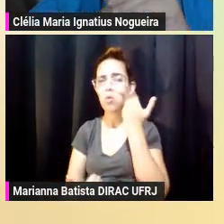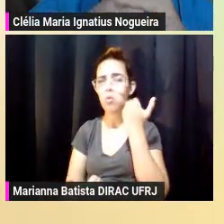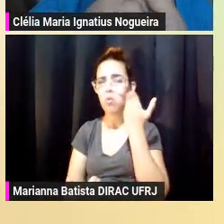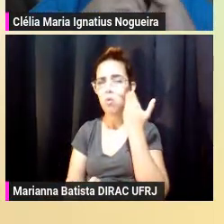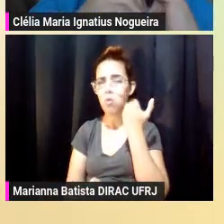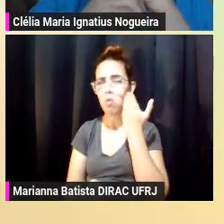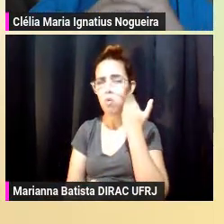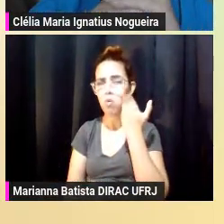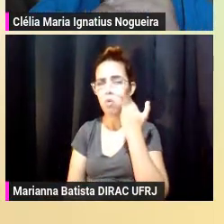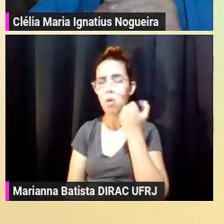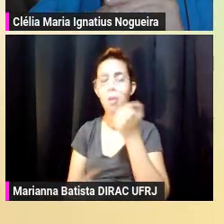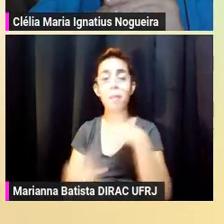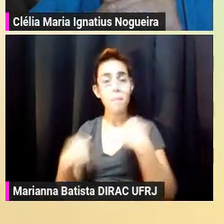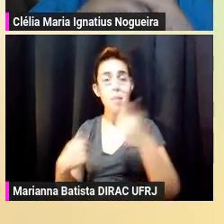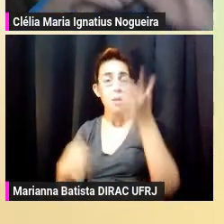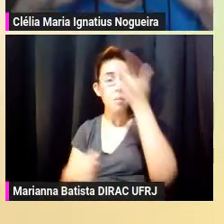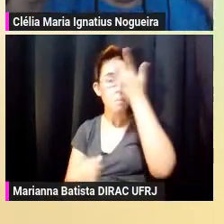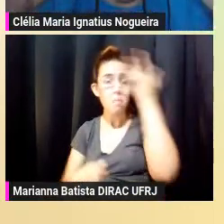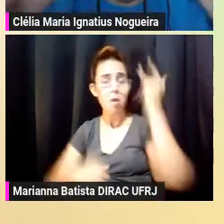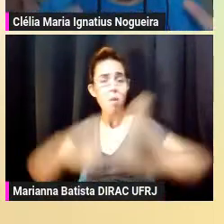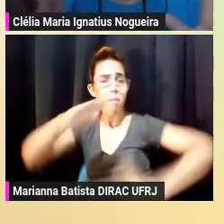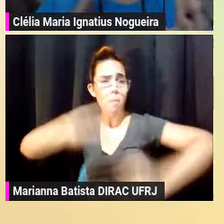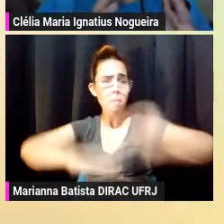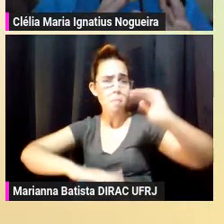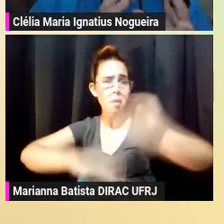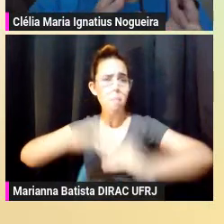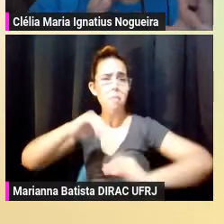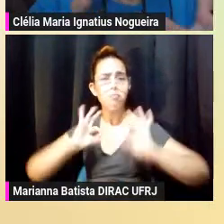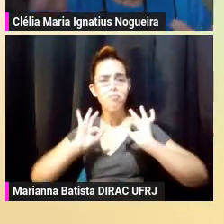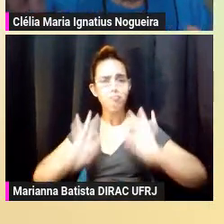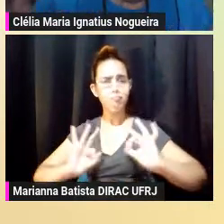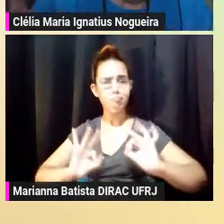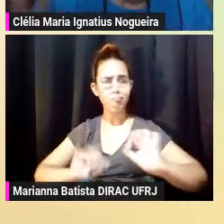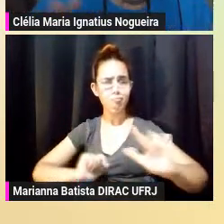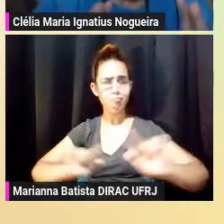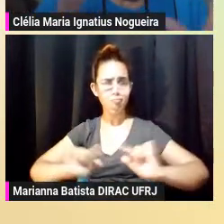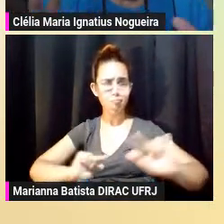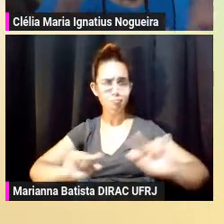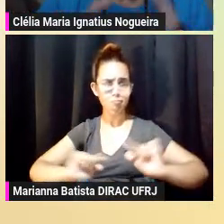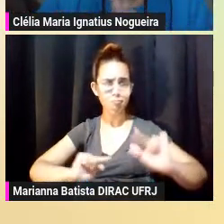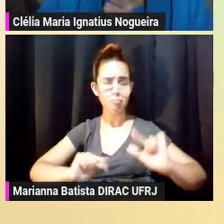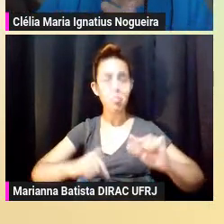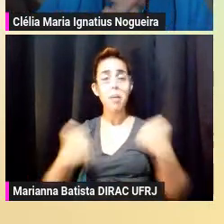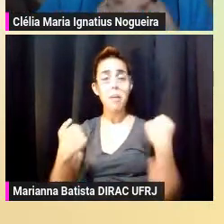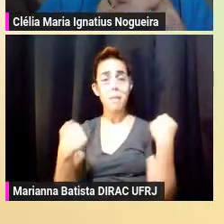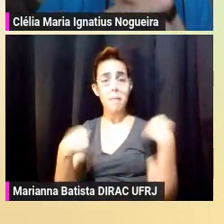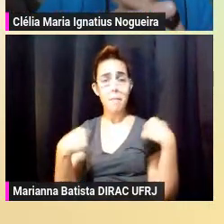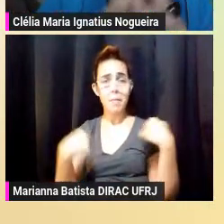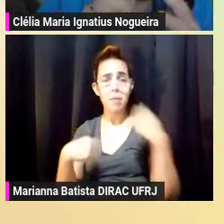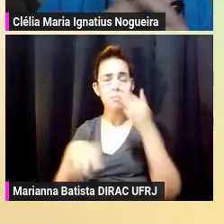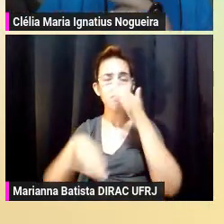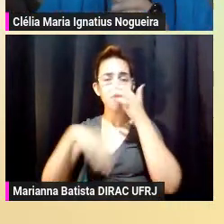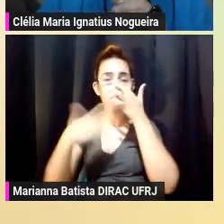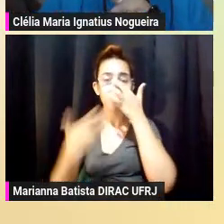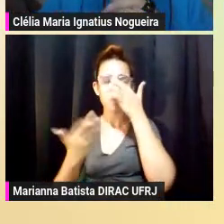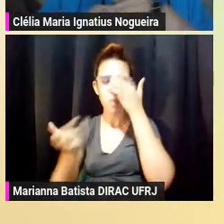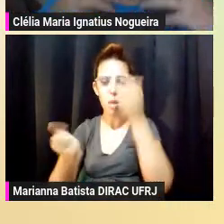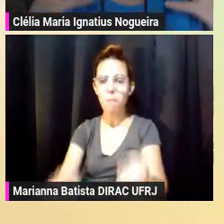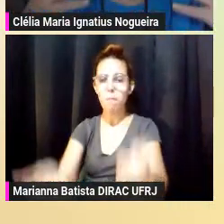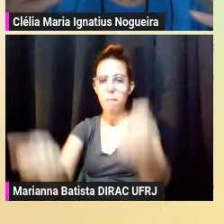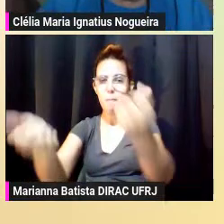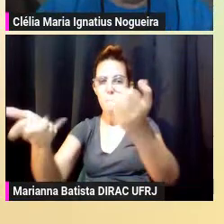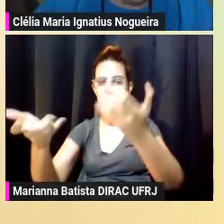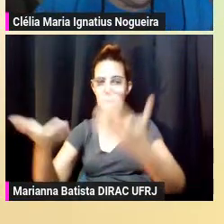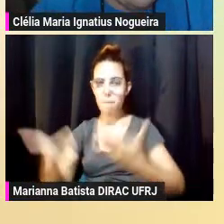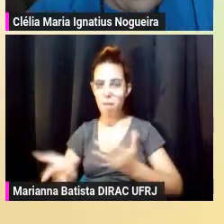trabalhar. E me estabeleceu todos os contatos, tudo pronto, para que eu fosse fazer